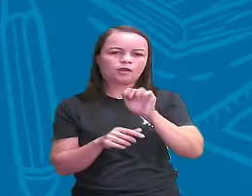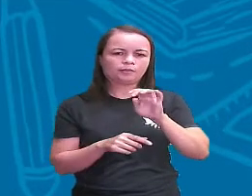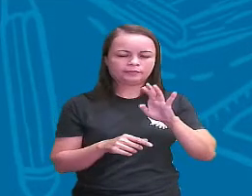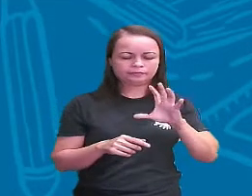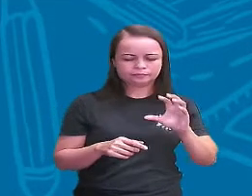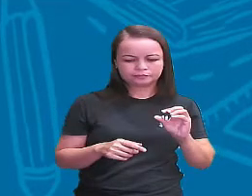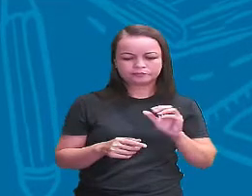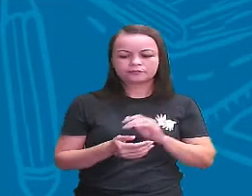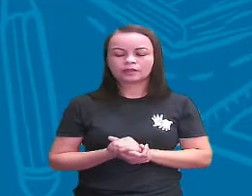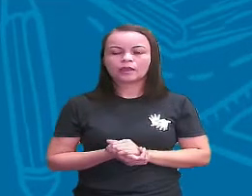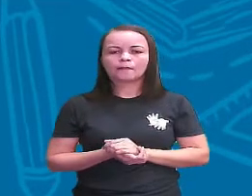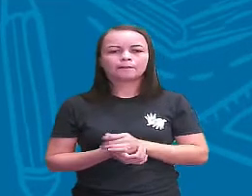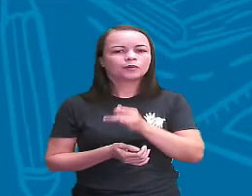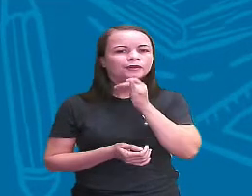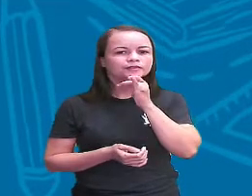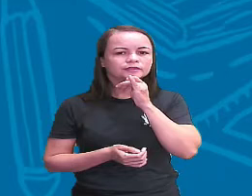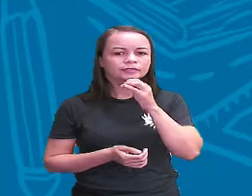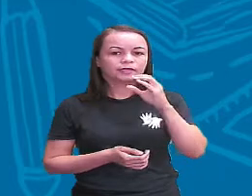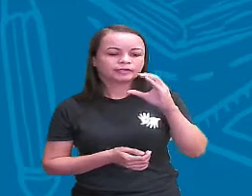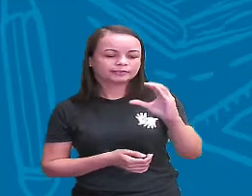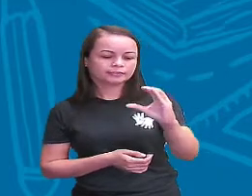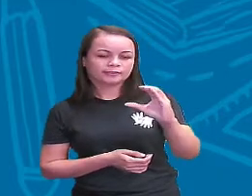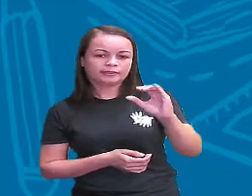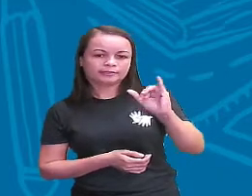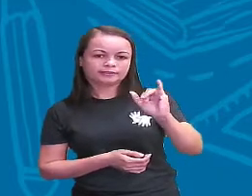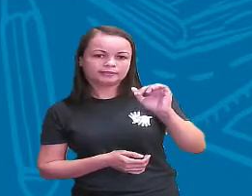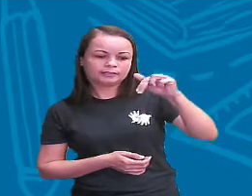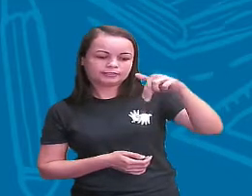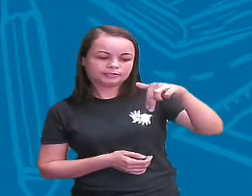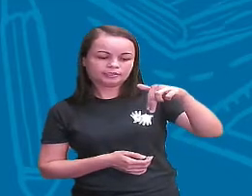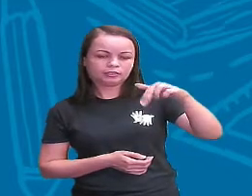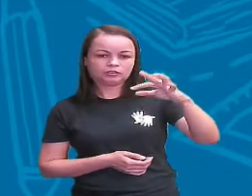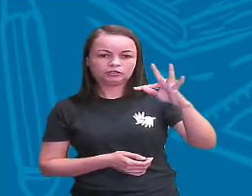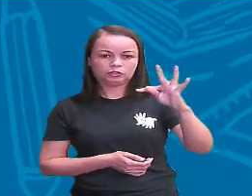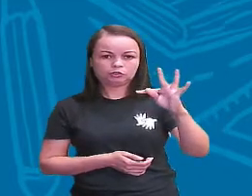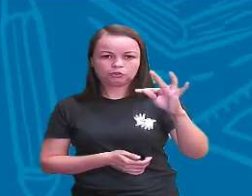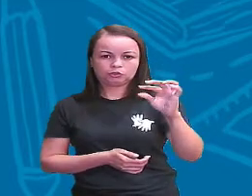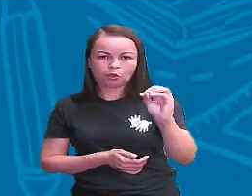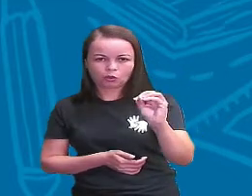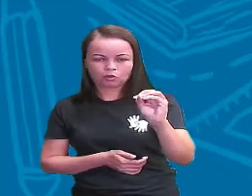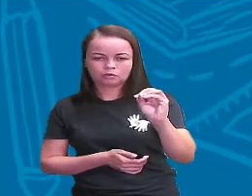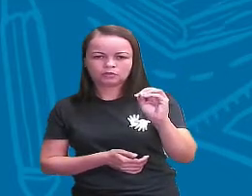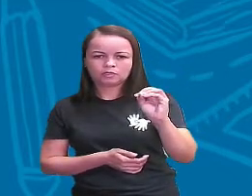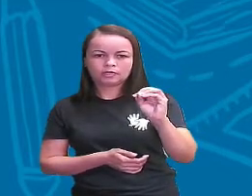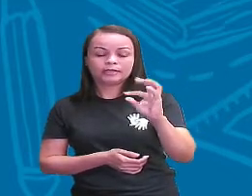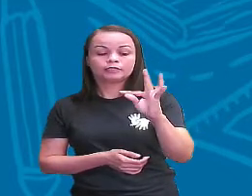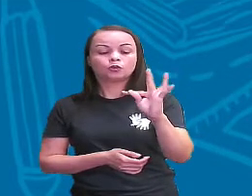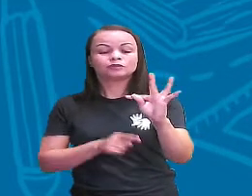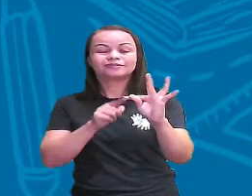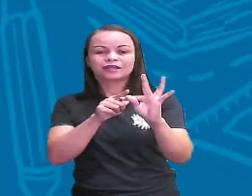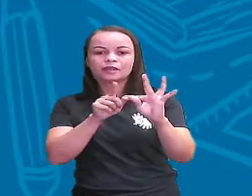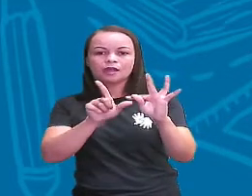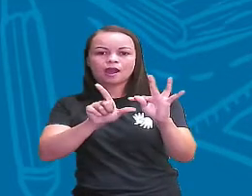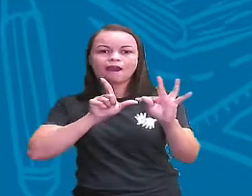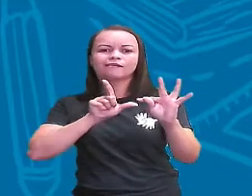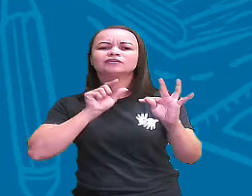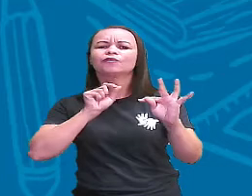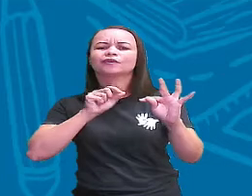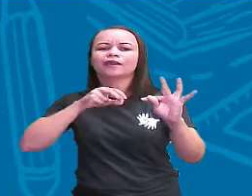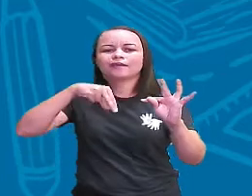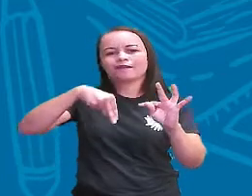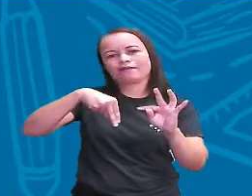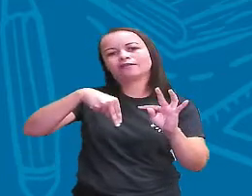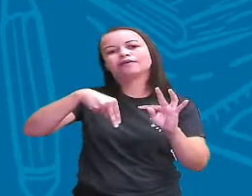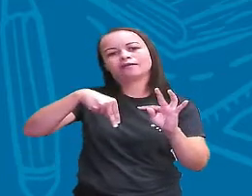cinto. Cinto tem um T. Então, T eu vou colocar um N. Então, eu não